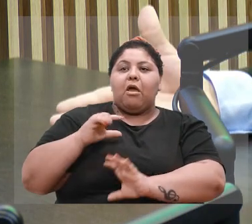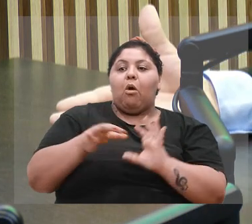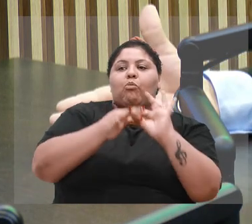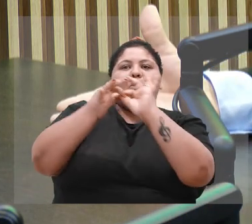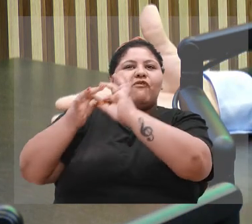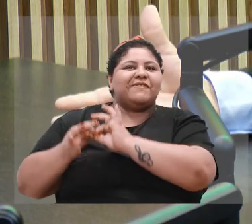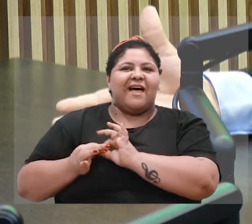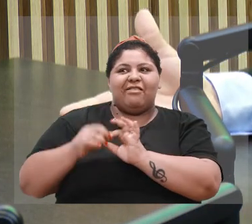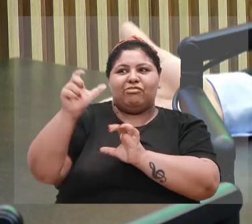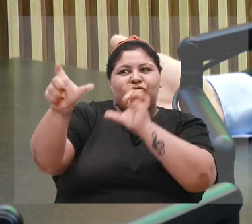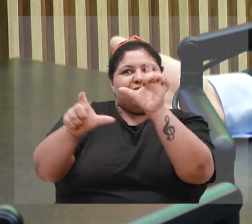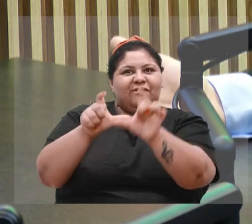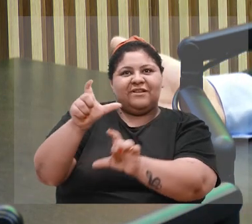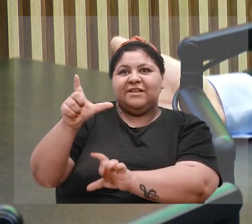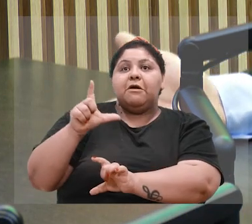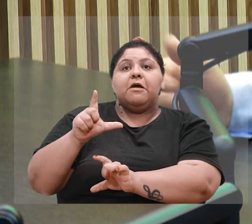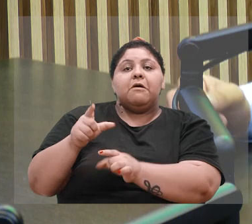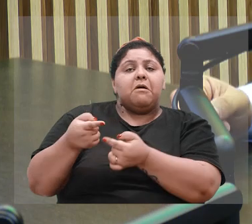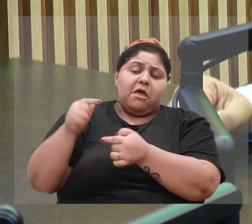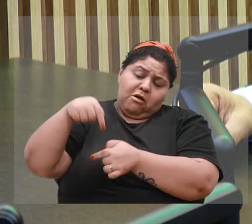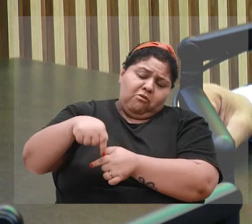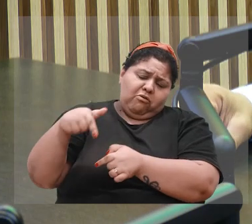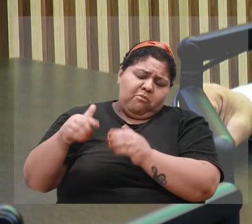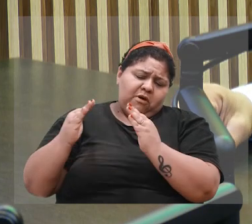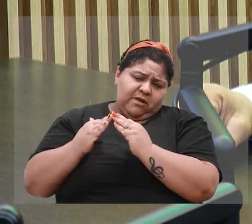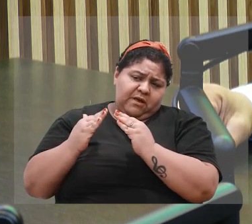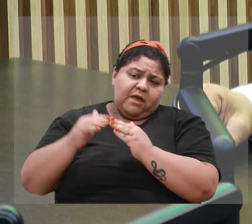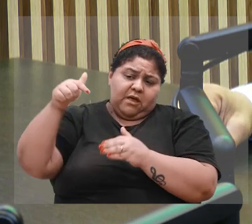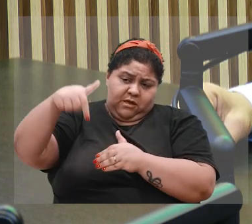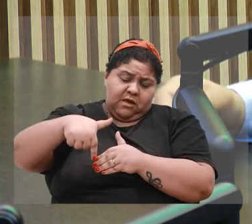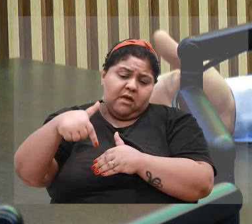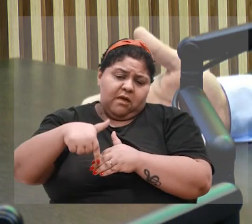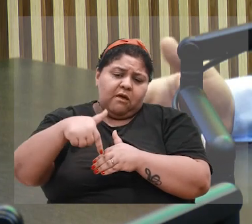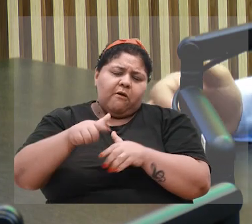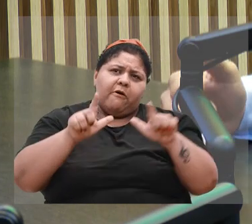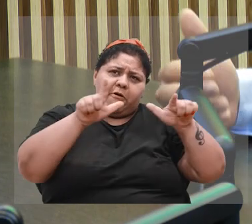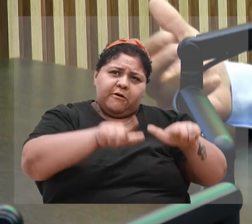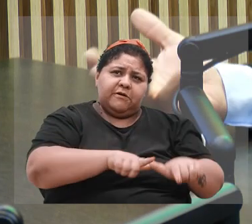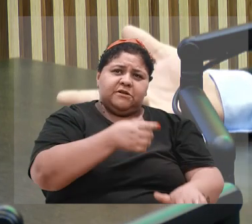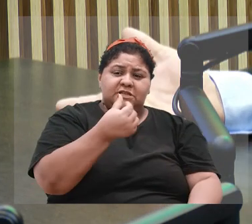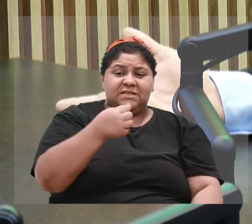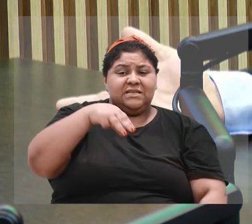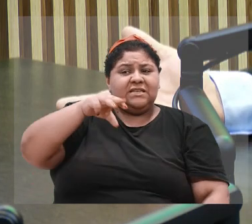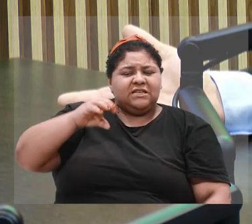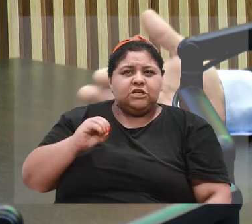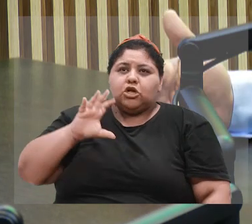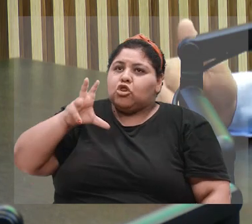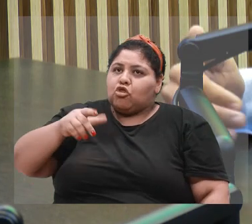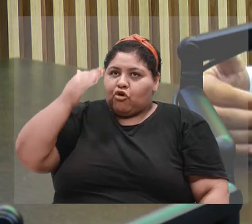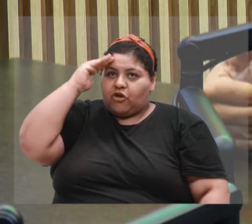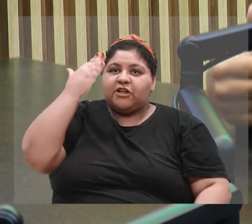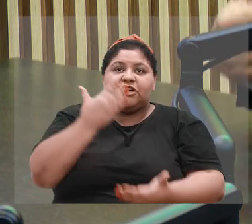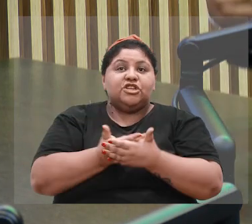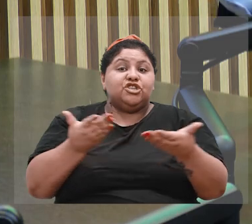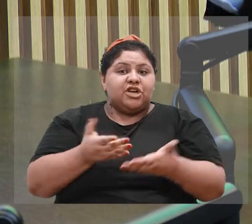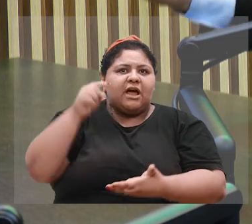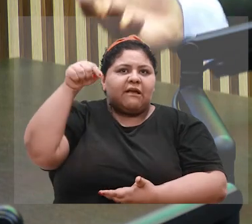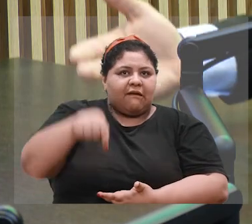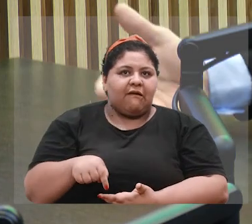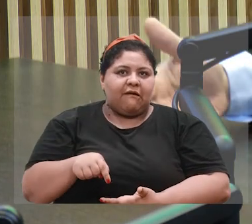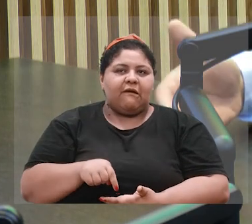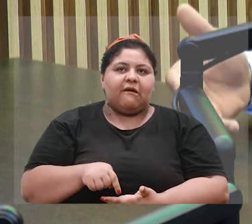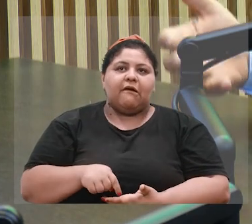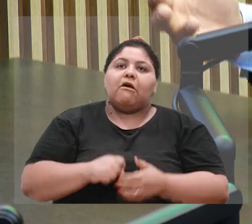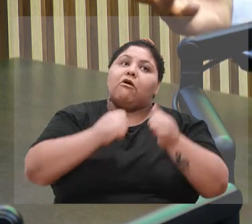sem estar aqui. Tanto que quando eu cheguei aqui no dia 6 de maio, todos acreditavam que eu já estava aqui. Até eu explicar que não, eu